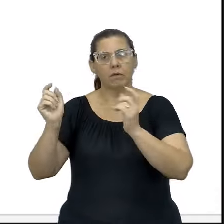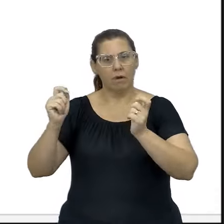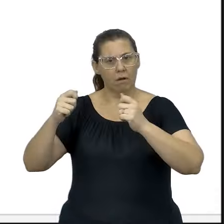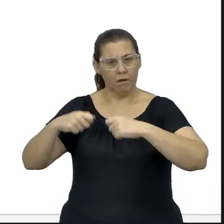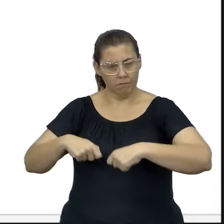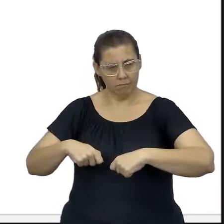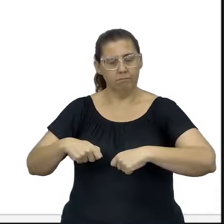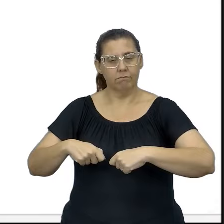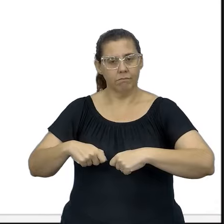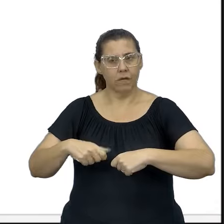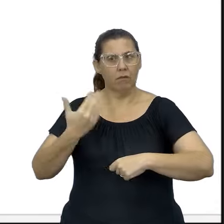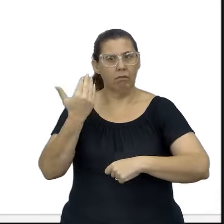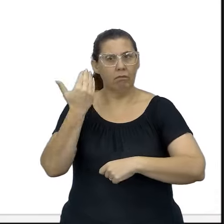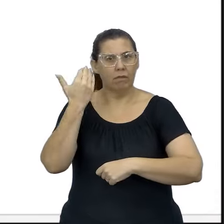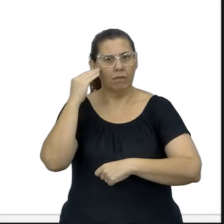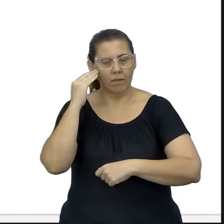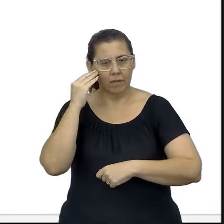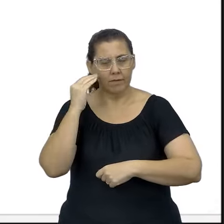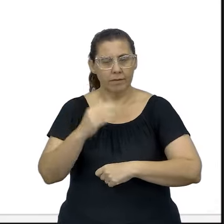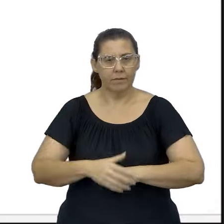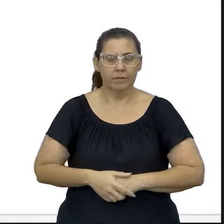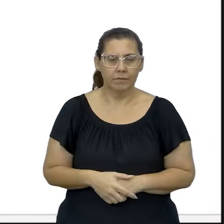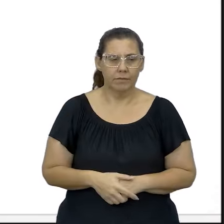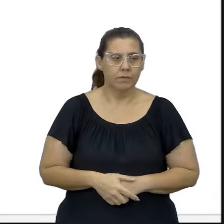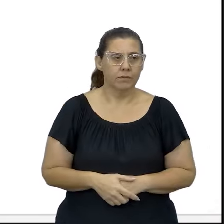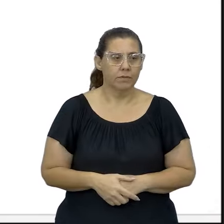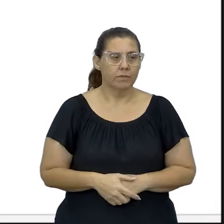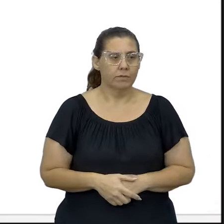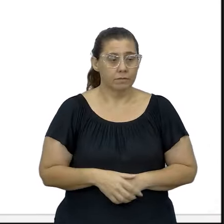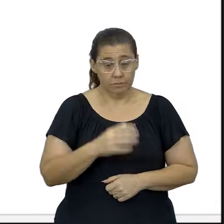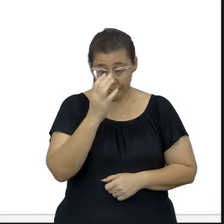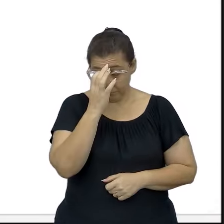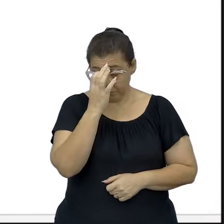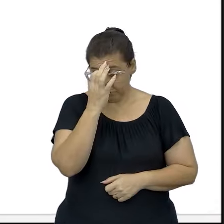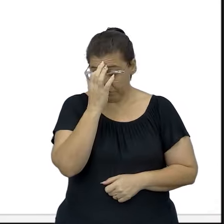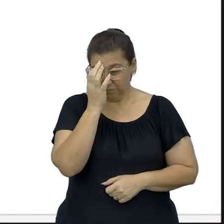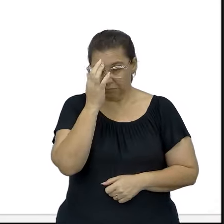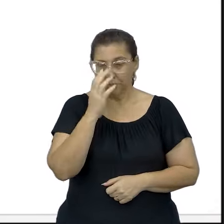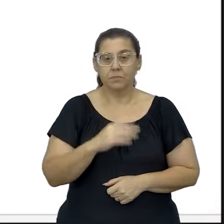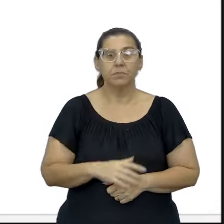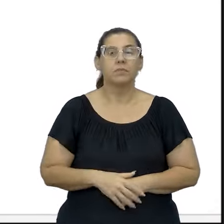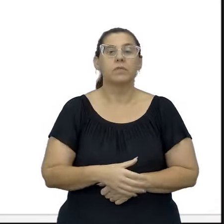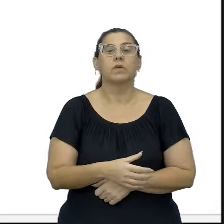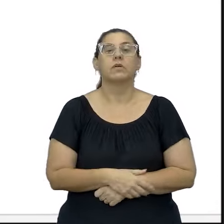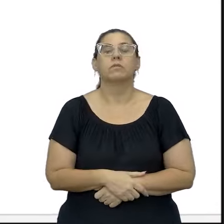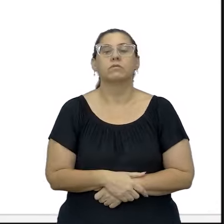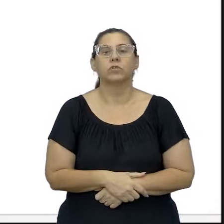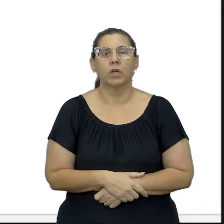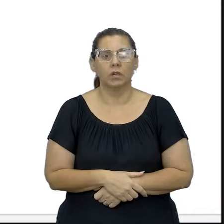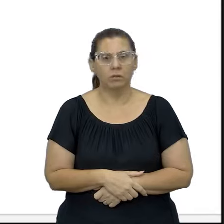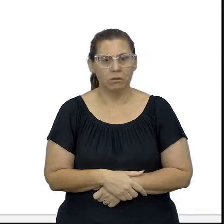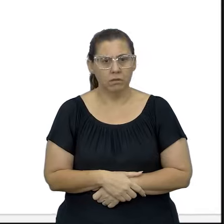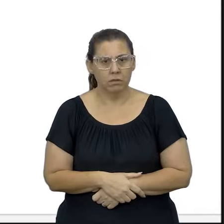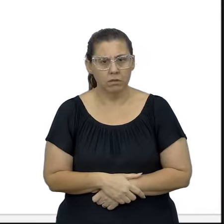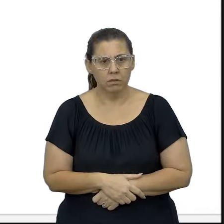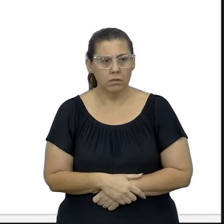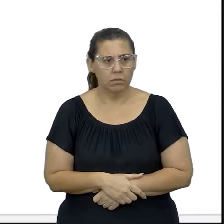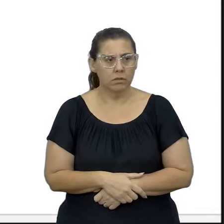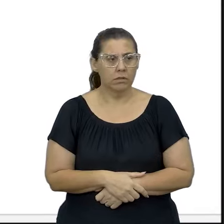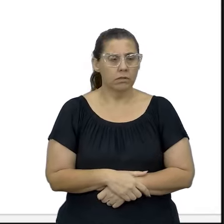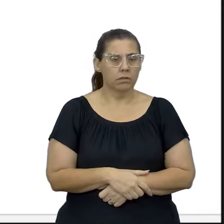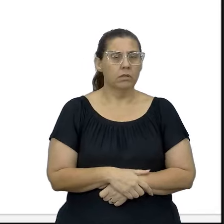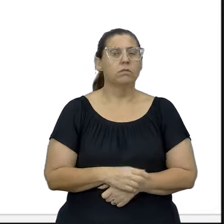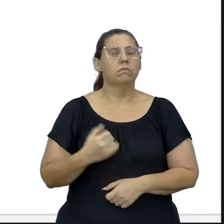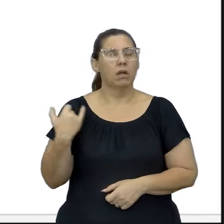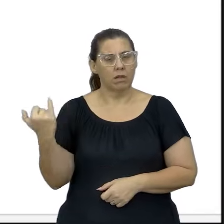capacidades de compreender, de compreensão dos textos que irão ler. Então, isso é muito